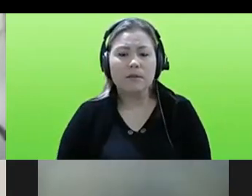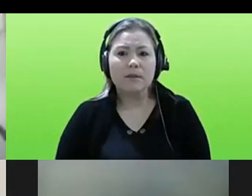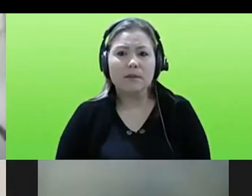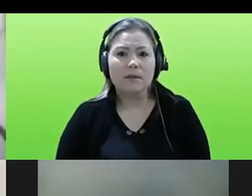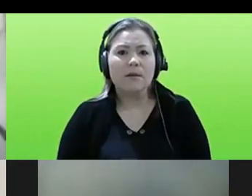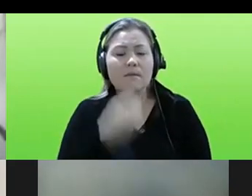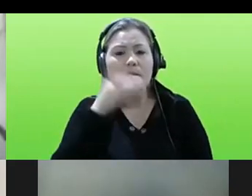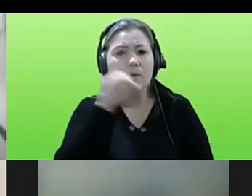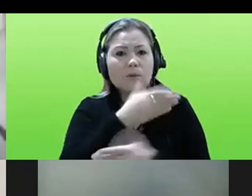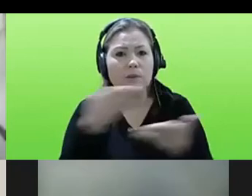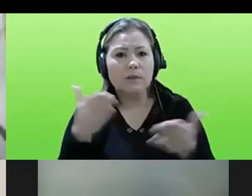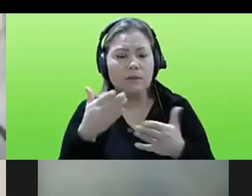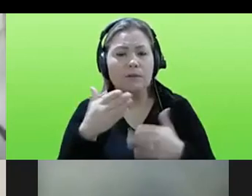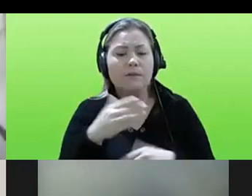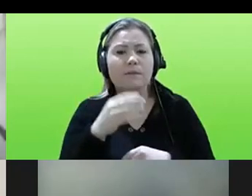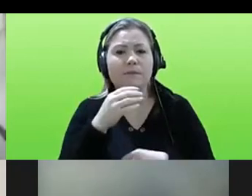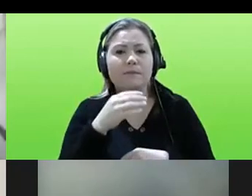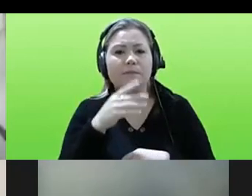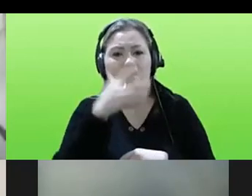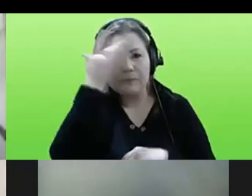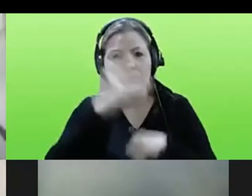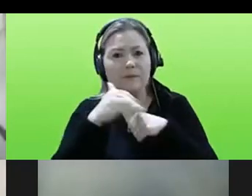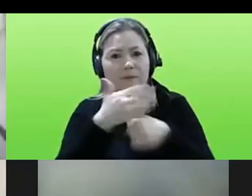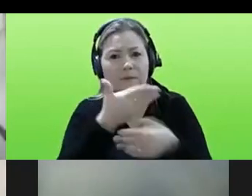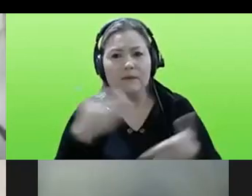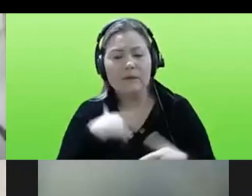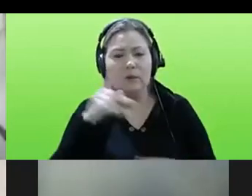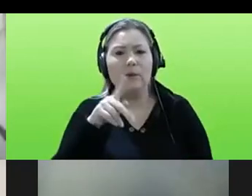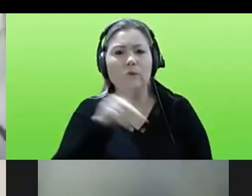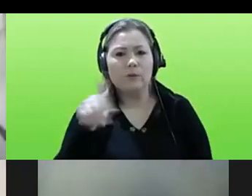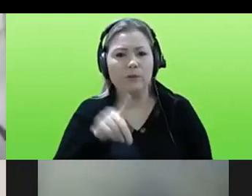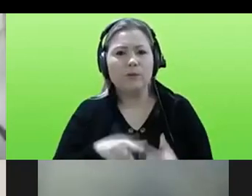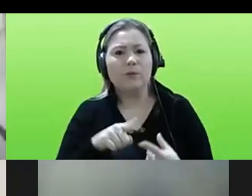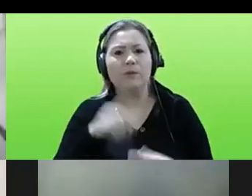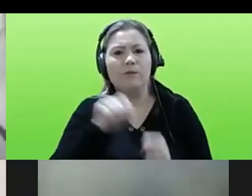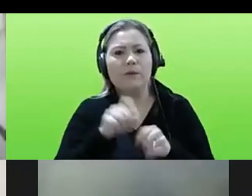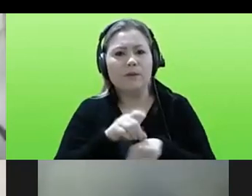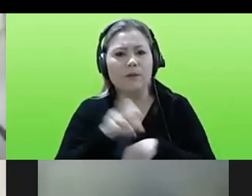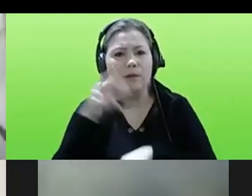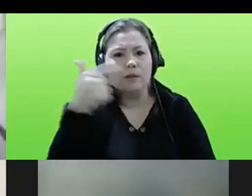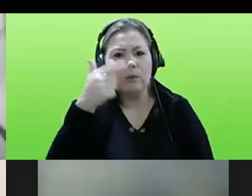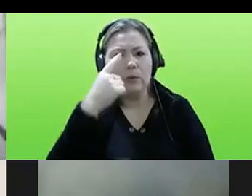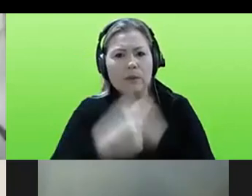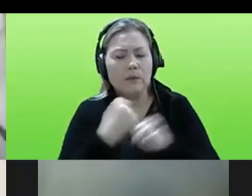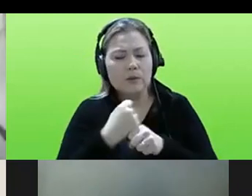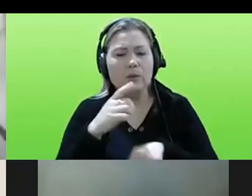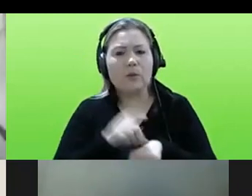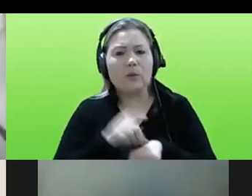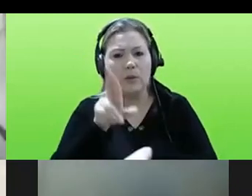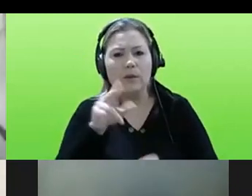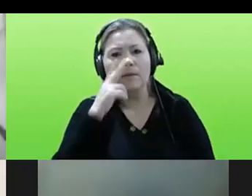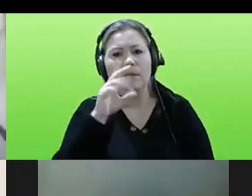Bom dia, gente querida. Meu nome é César, sou professor, faço doutorado, sou no segundo ano doutorado em